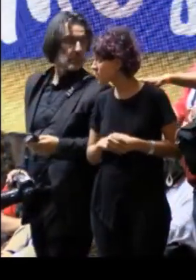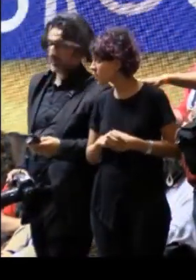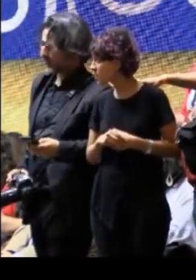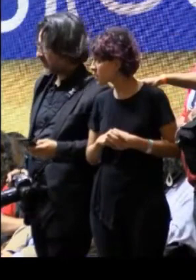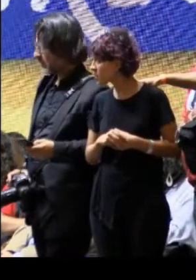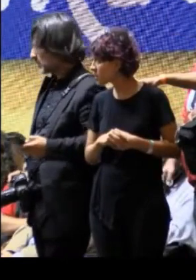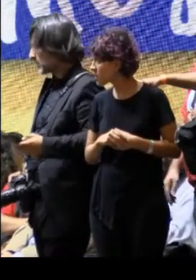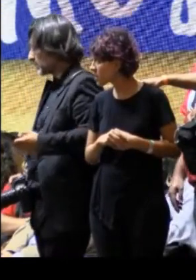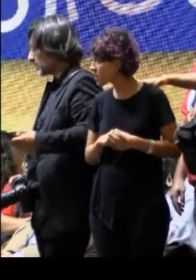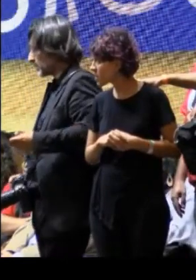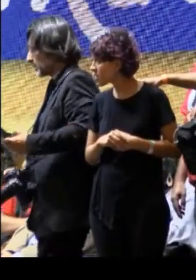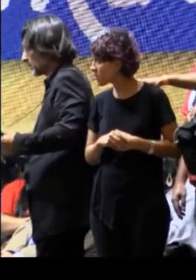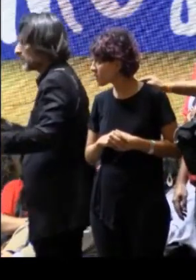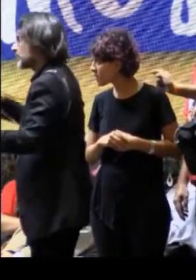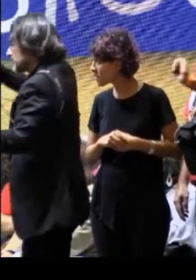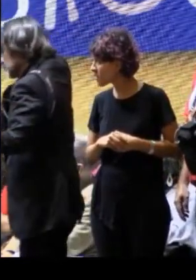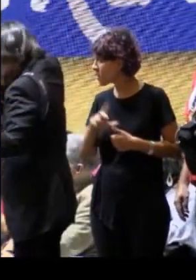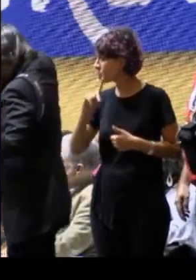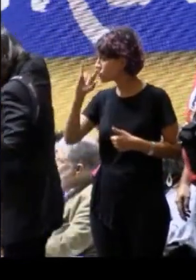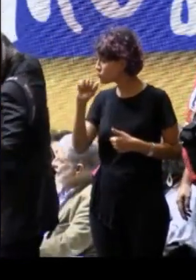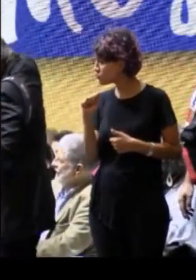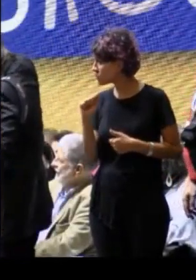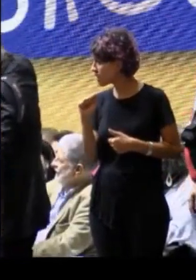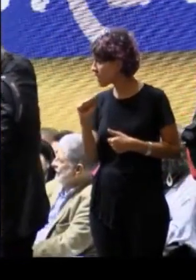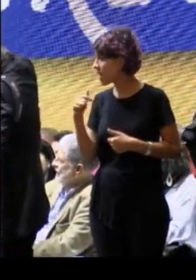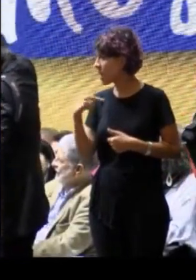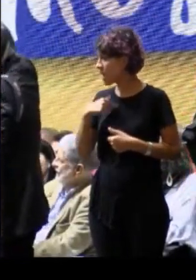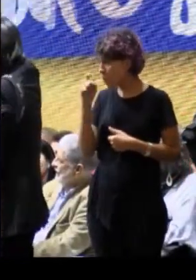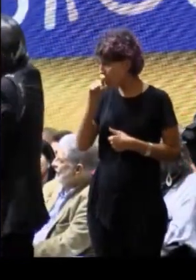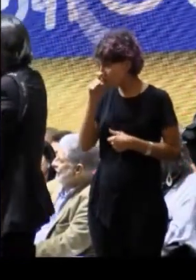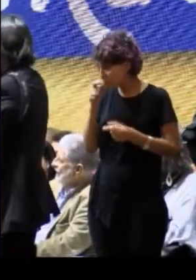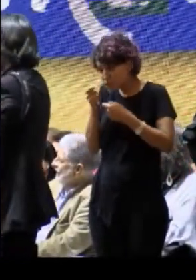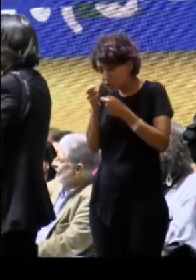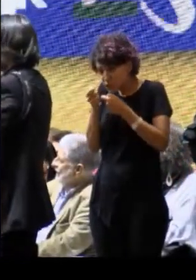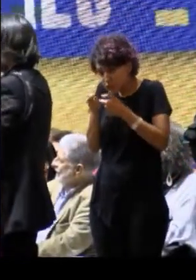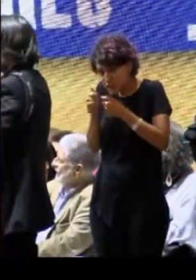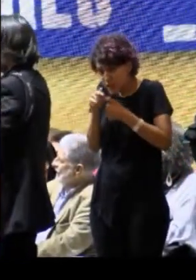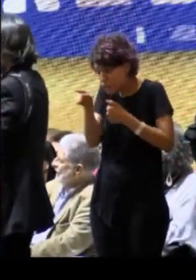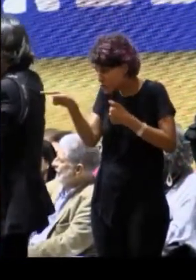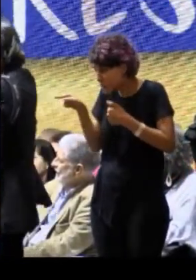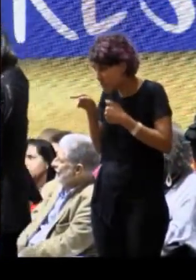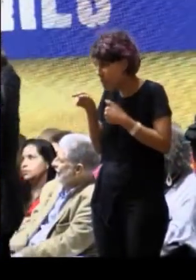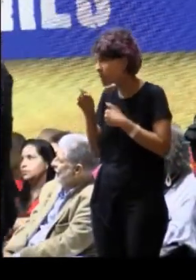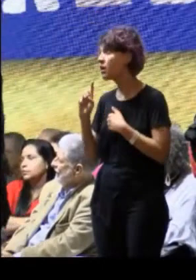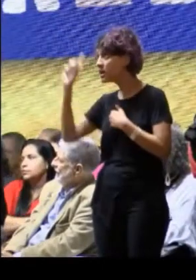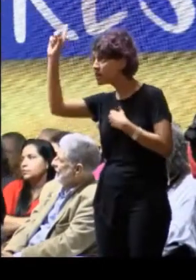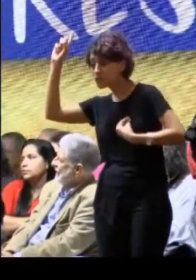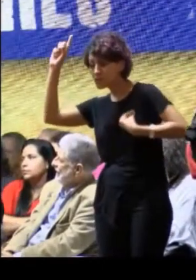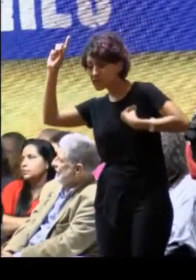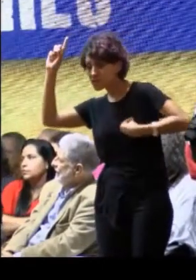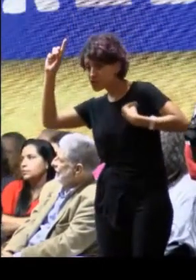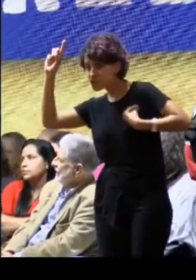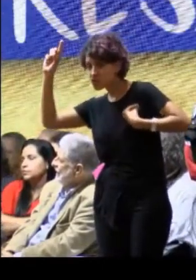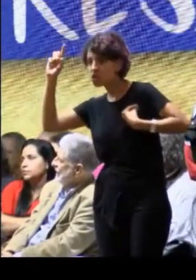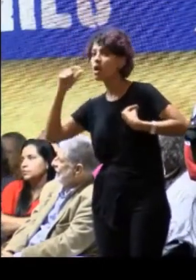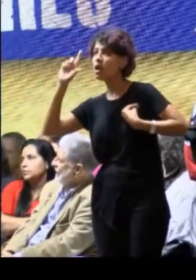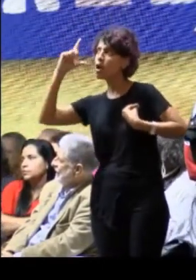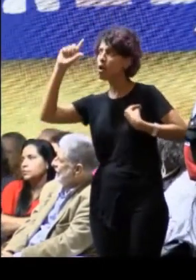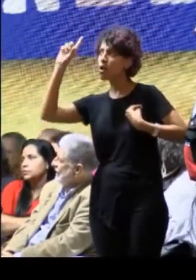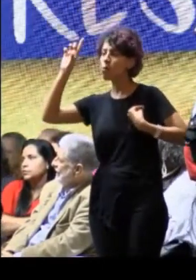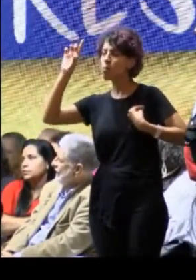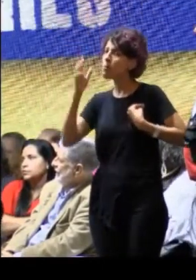que eu faço nesse país. Se um dia eu mentir para vocês, e Deus existir, eu prefiro que ele me